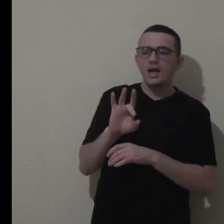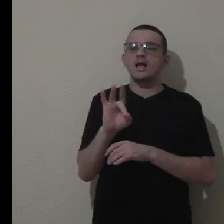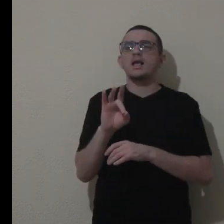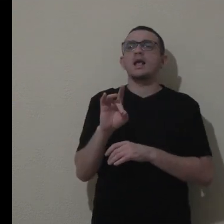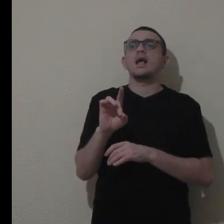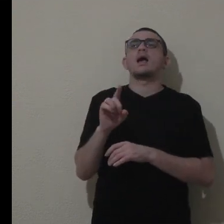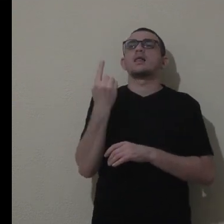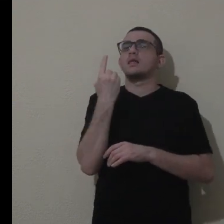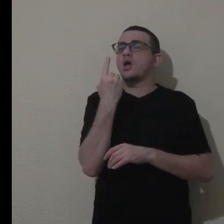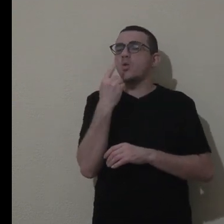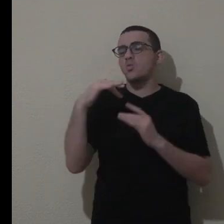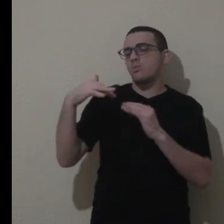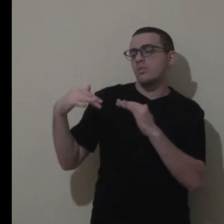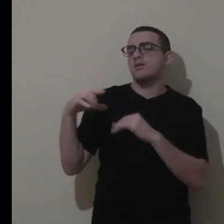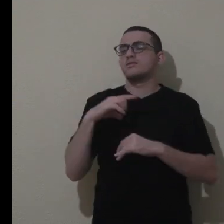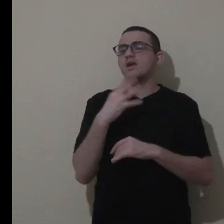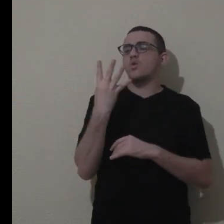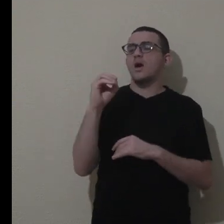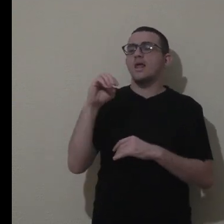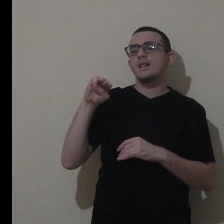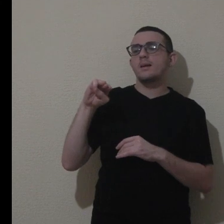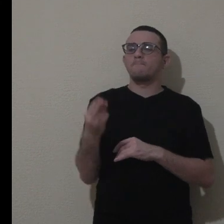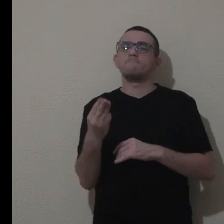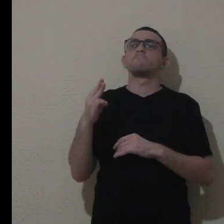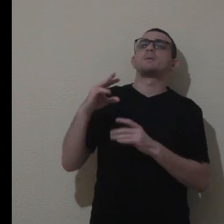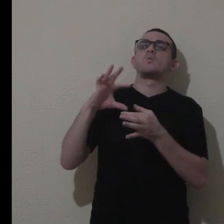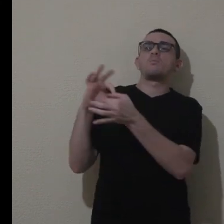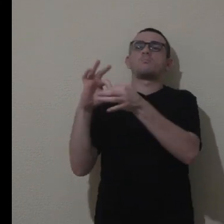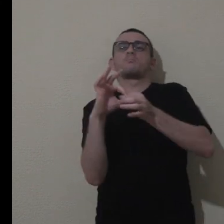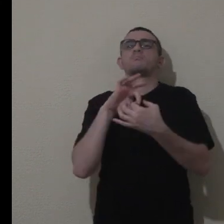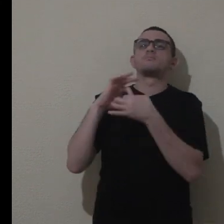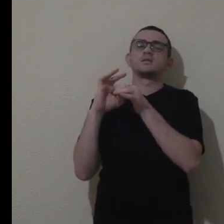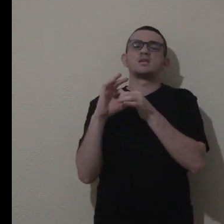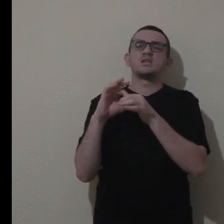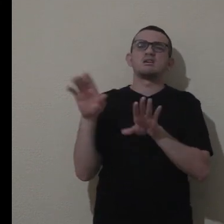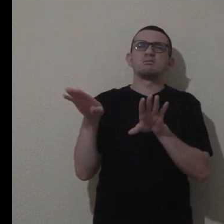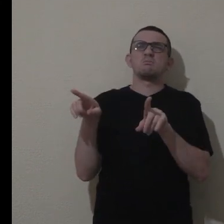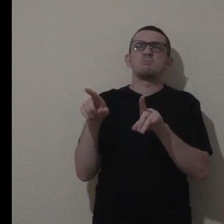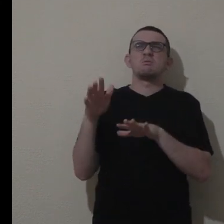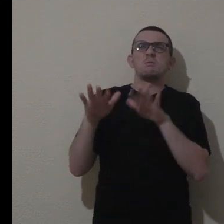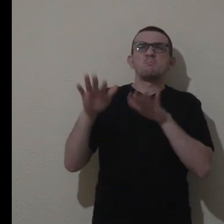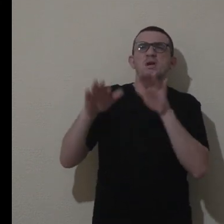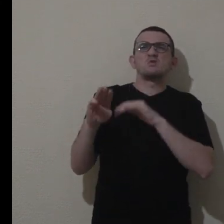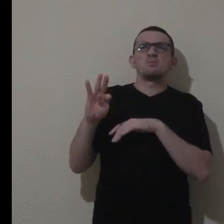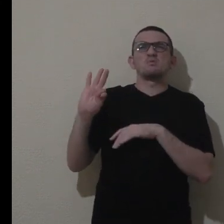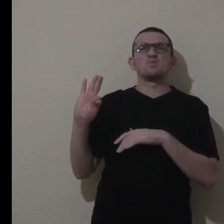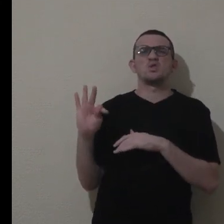conecta com umas 40 mil, tem umas 40 mil conexões em média. Isso dá